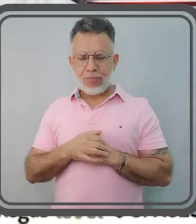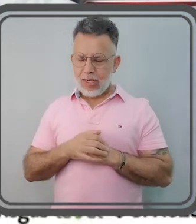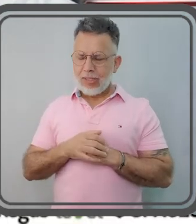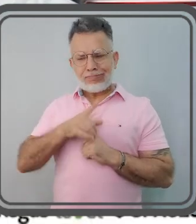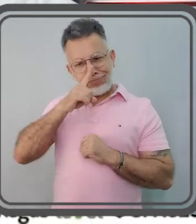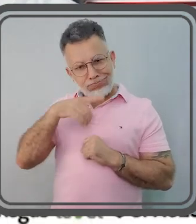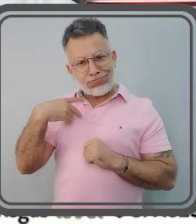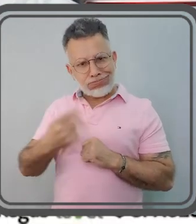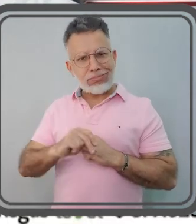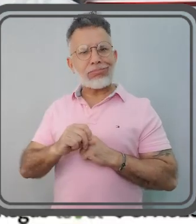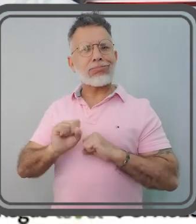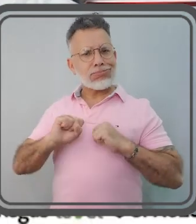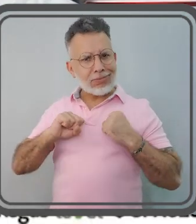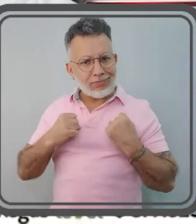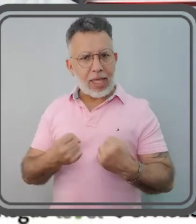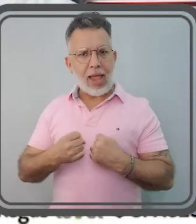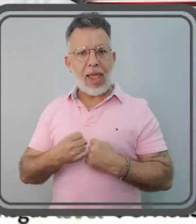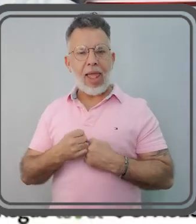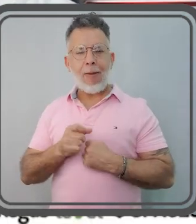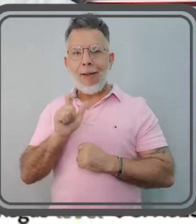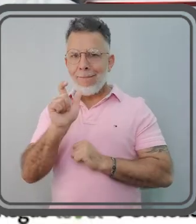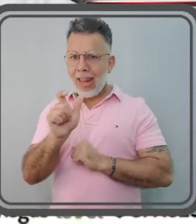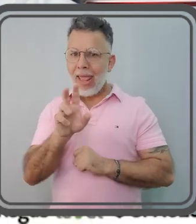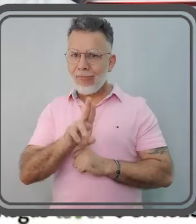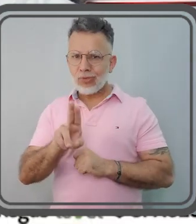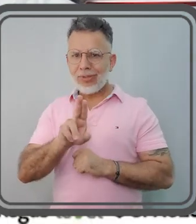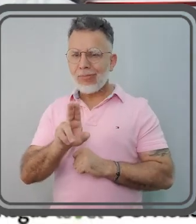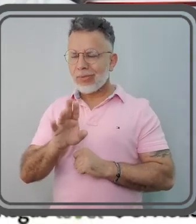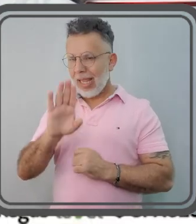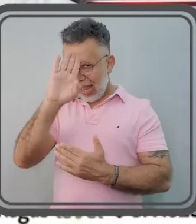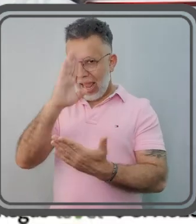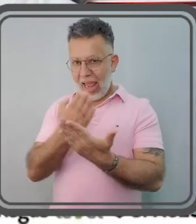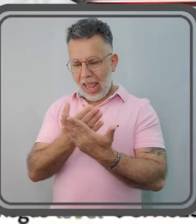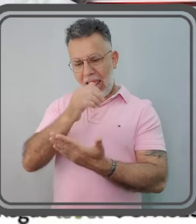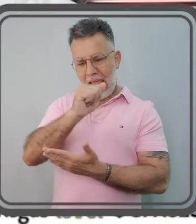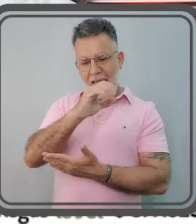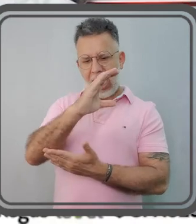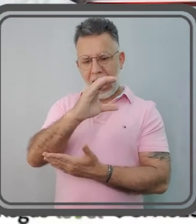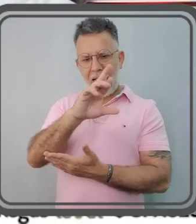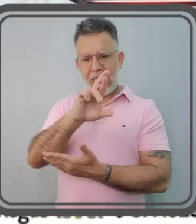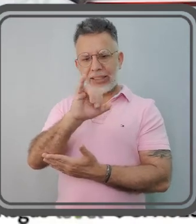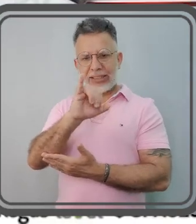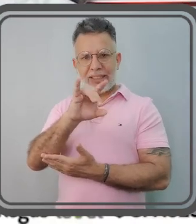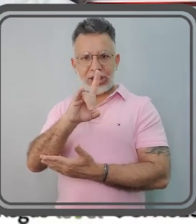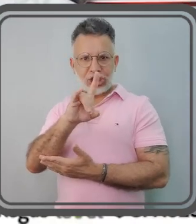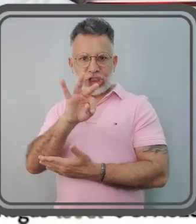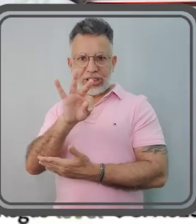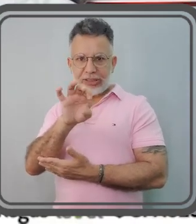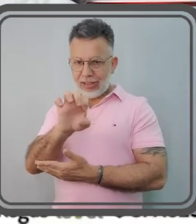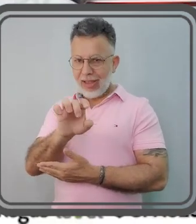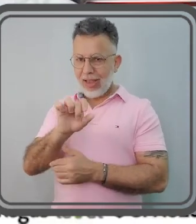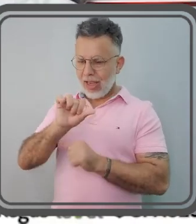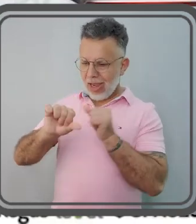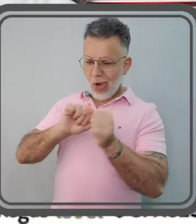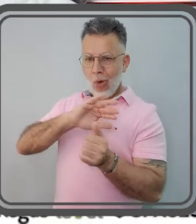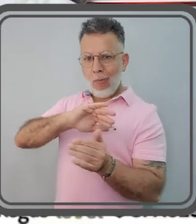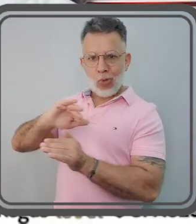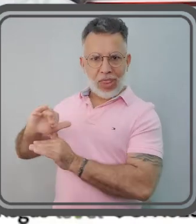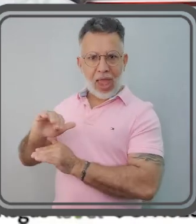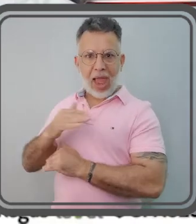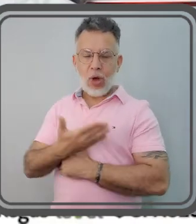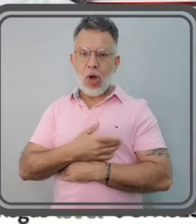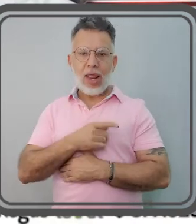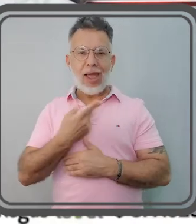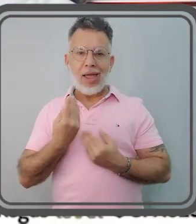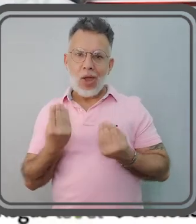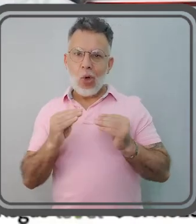né? E eu cortei ela do meu vocabulário e agora eu considero arrisque, né? Arriscar e não acreditar. Acreditar, beleza,